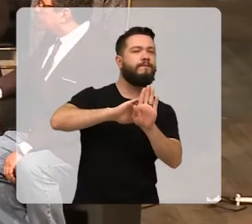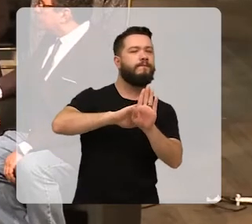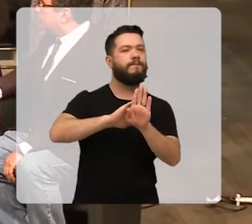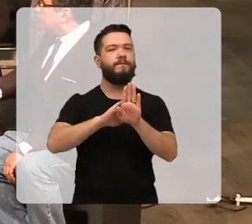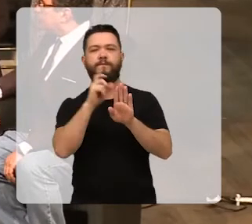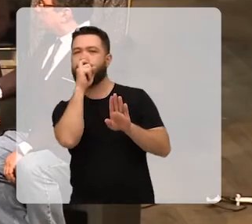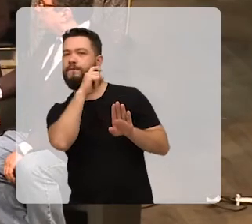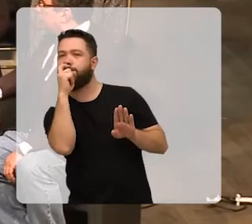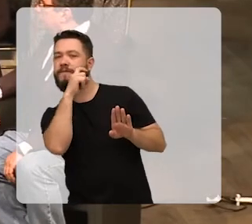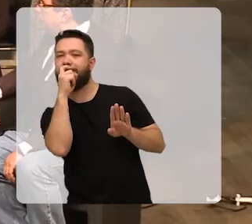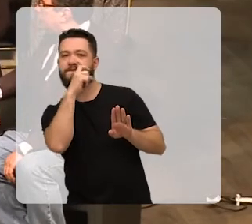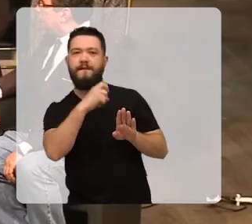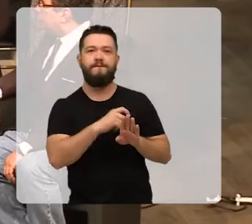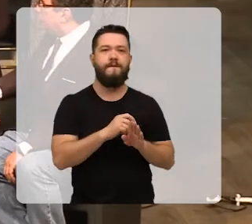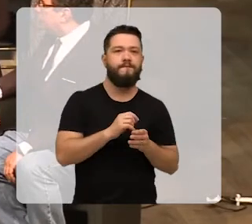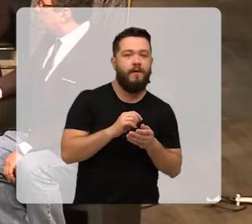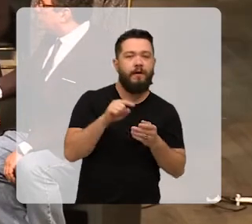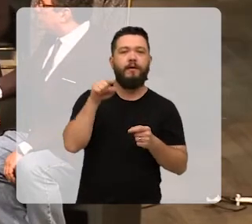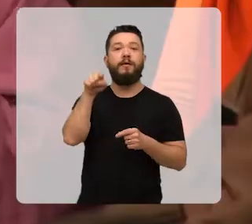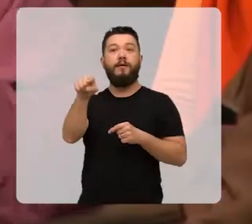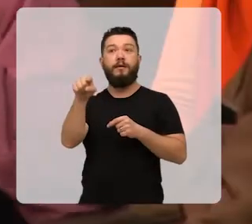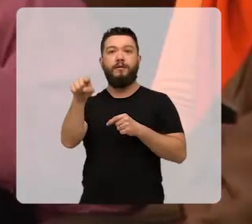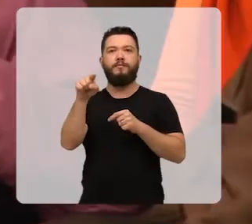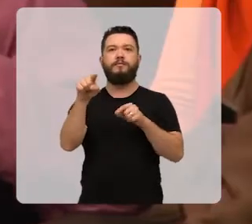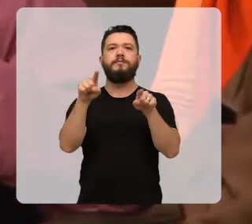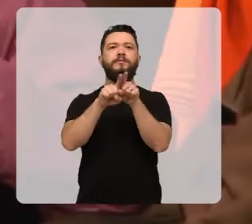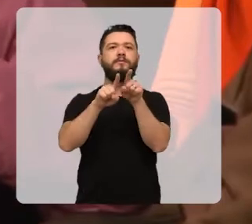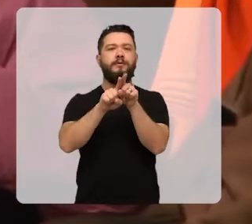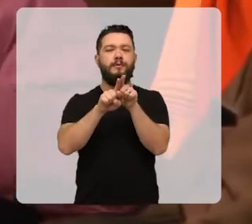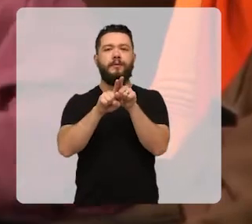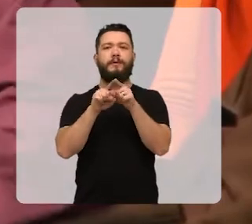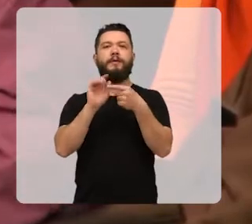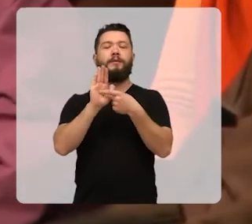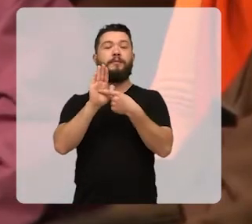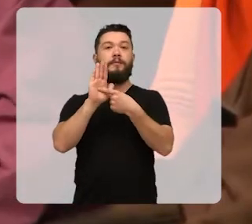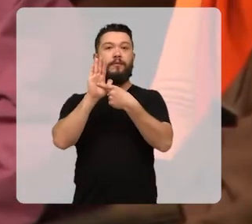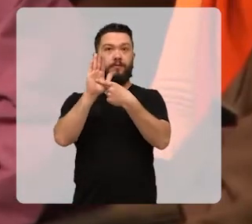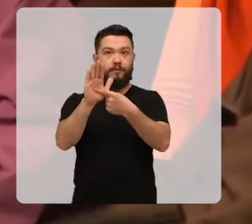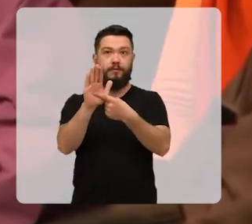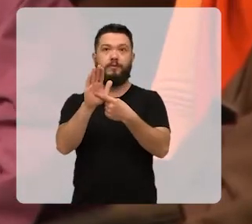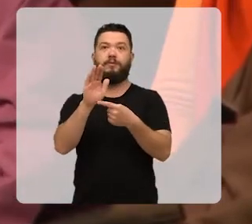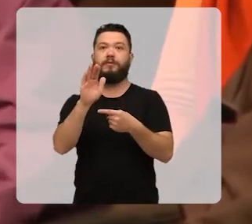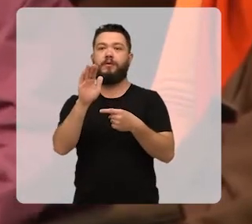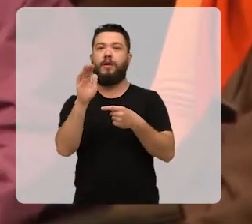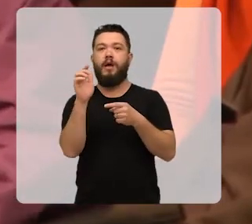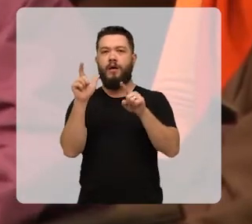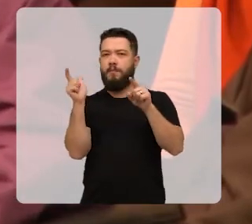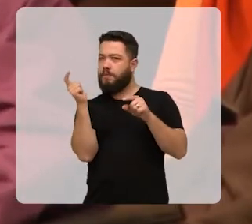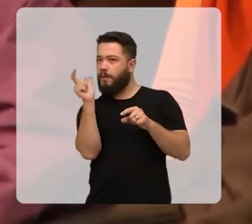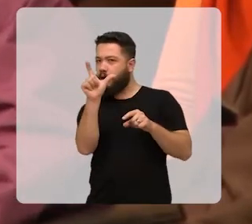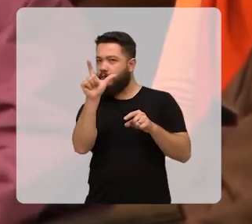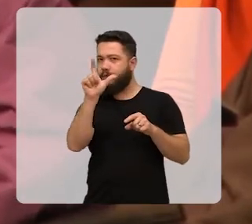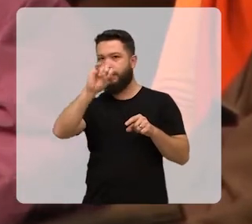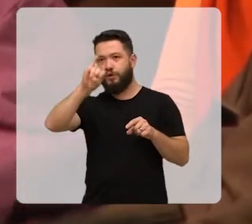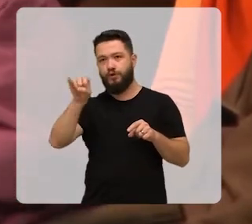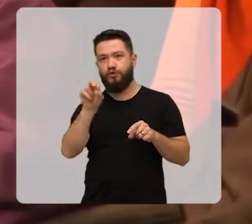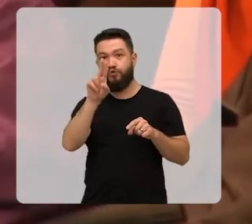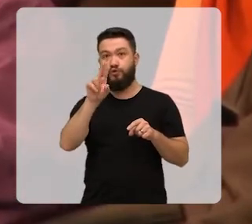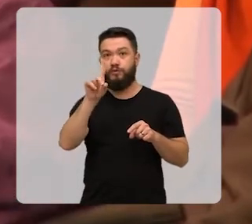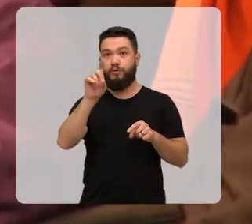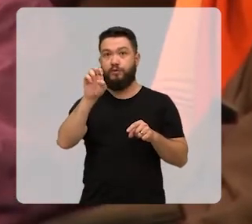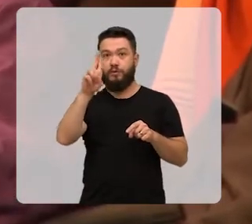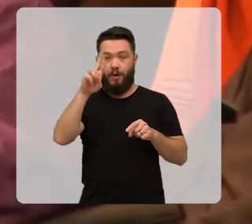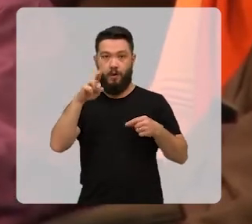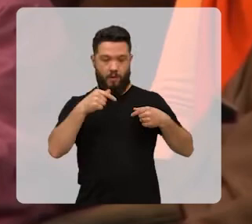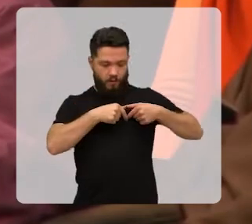fomos reconhecidos, através do externo amarelo, aqui, com a palavra judeu no meio, costurada bem